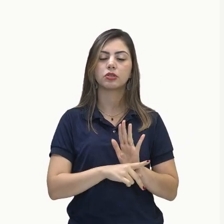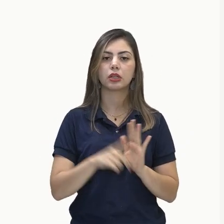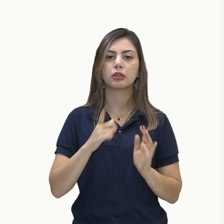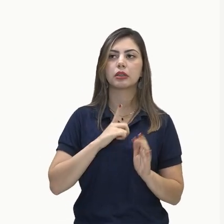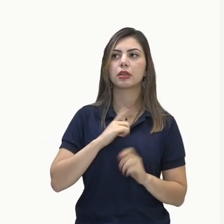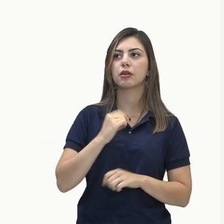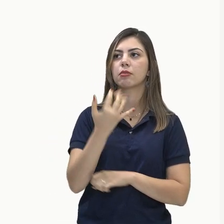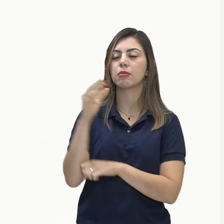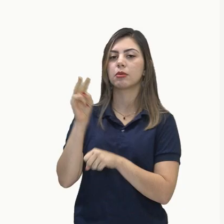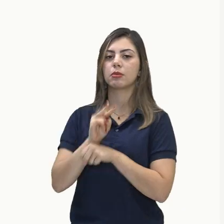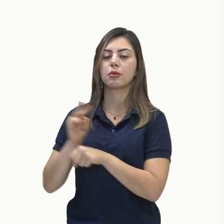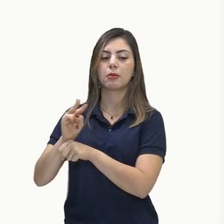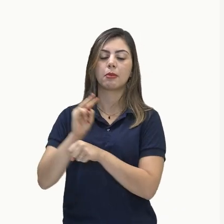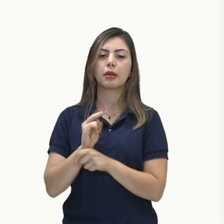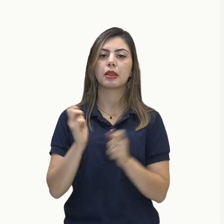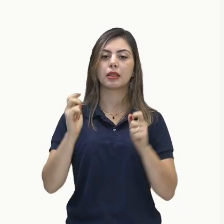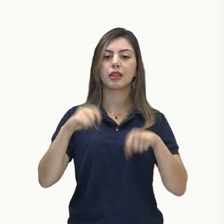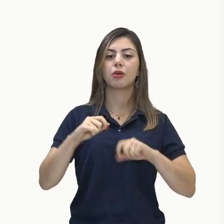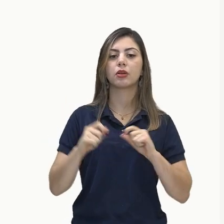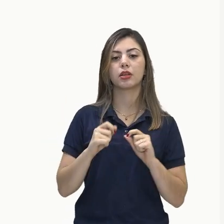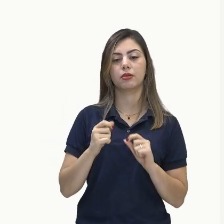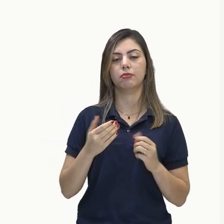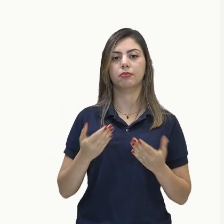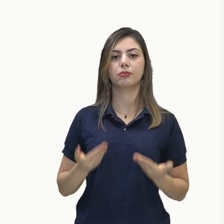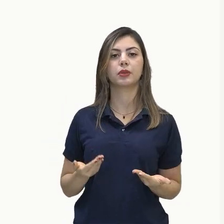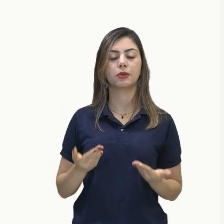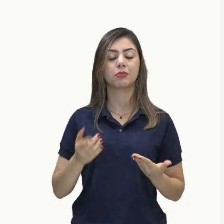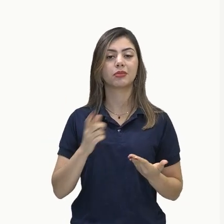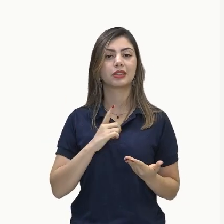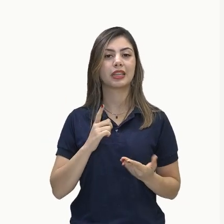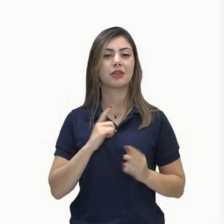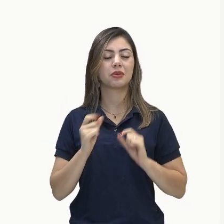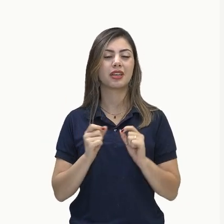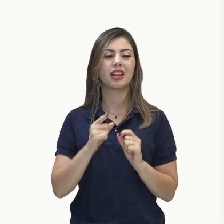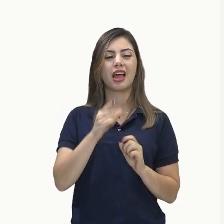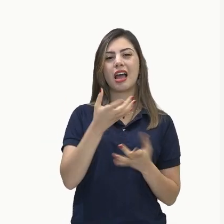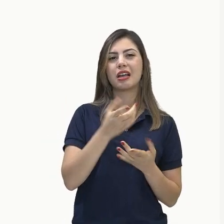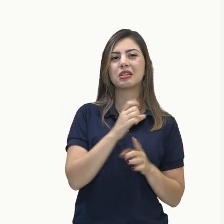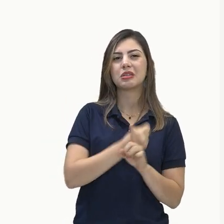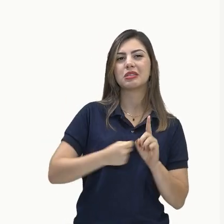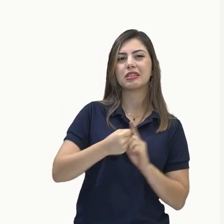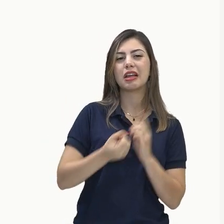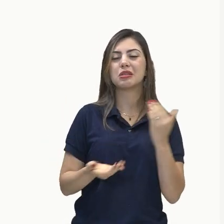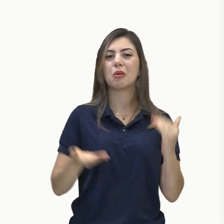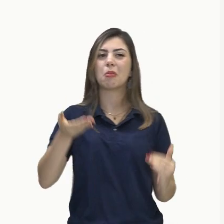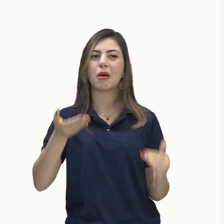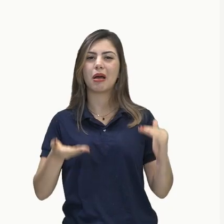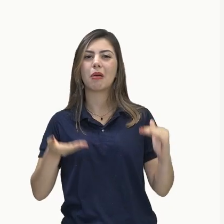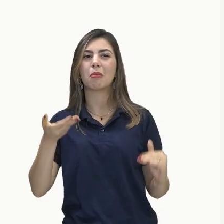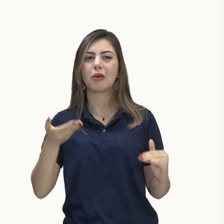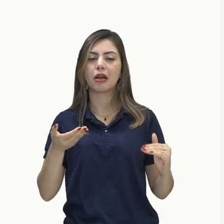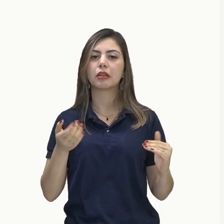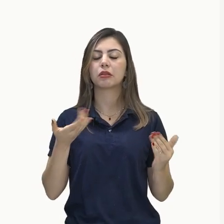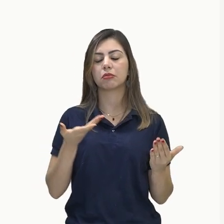e combate a desigualdade, tá? Porque vai ter tanta população morando